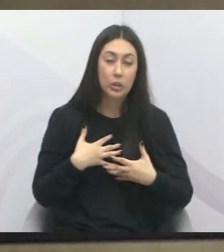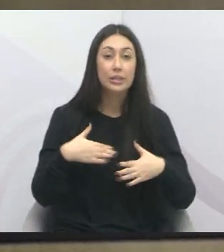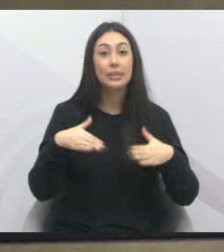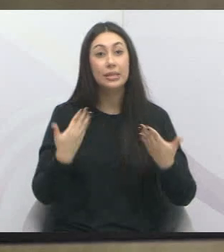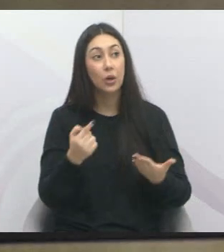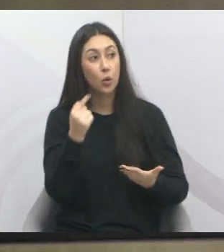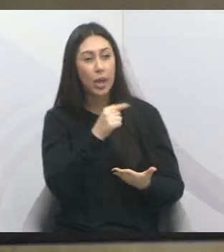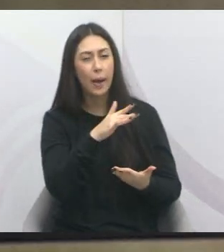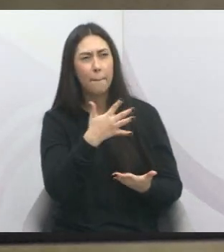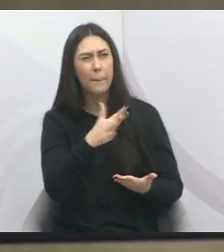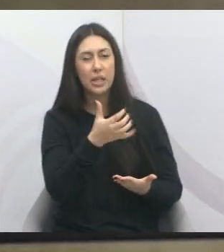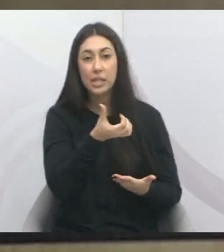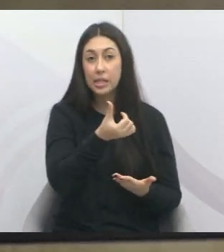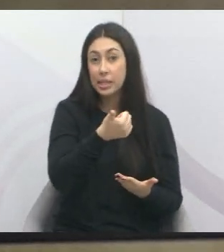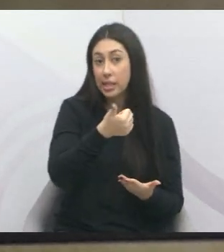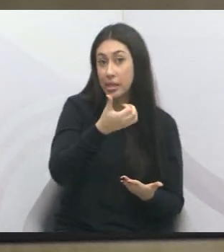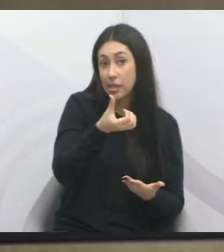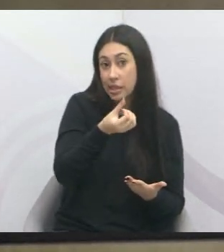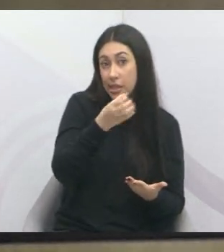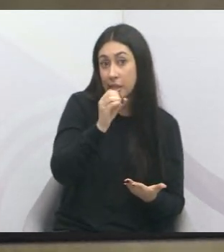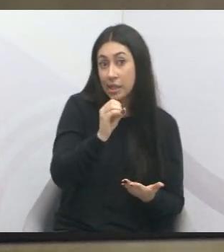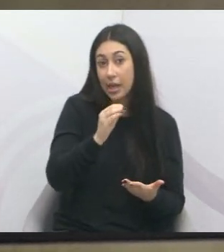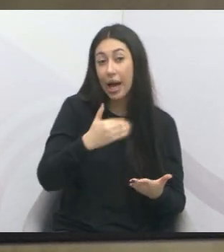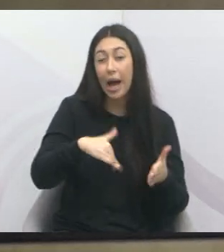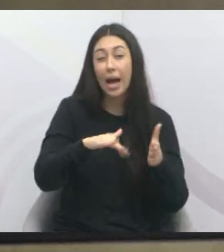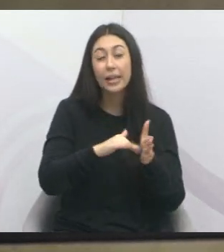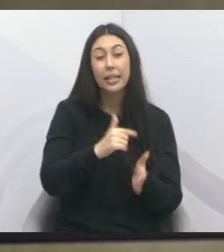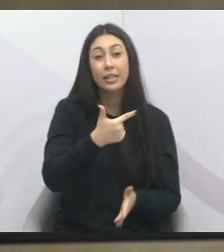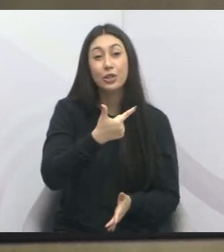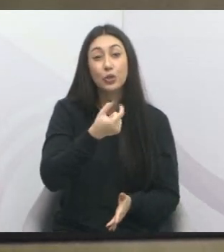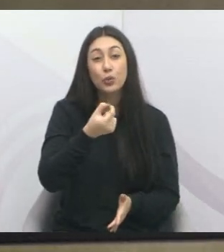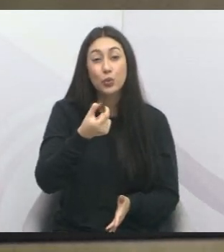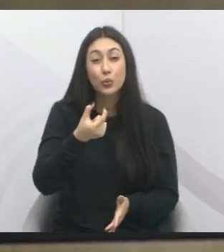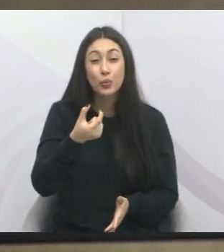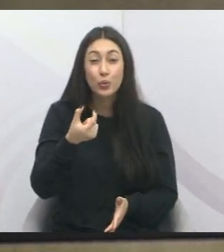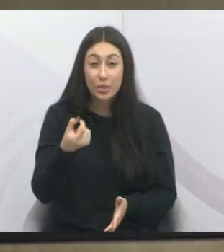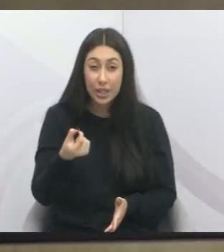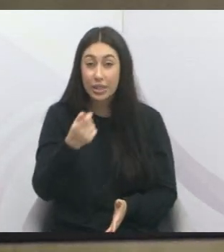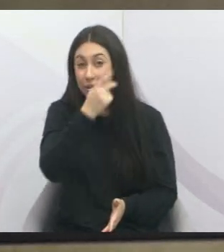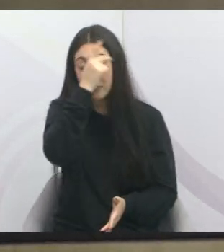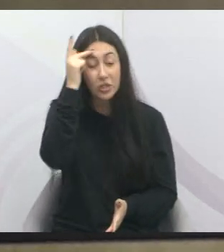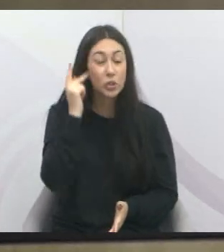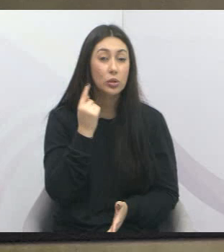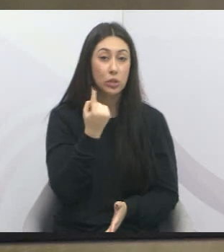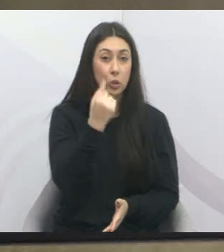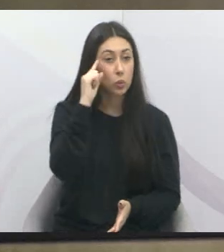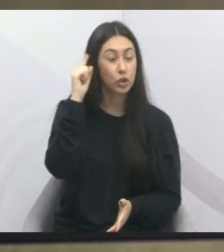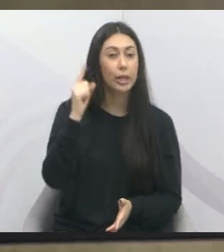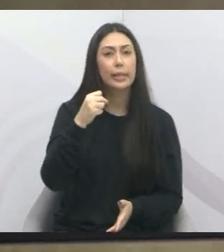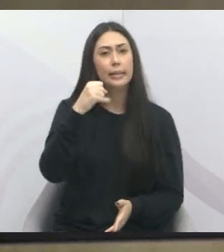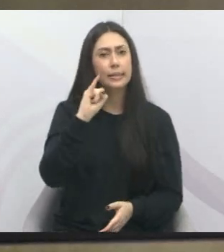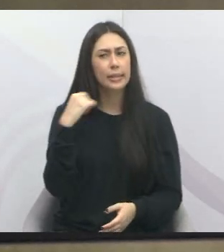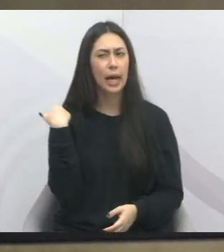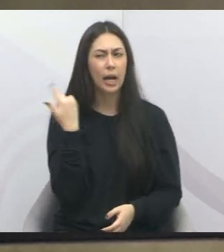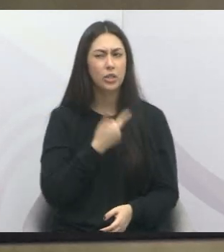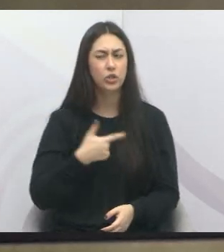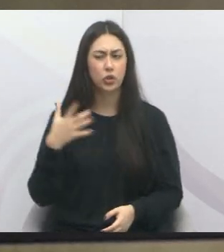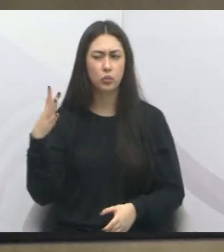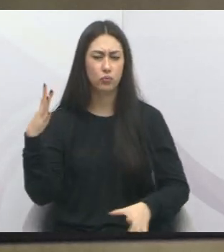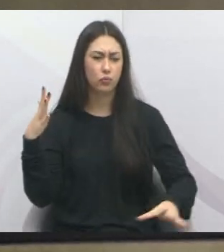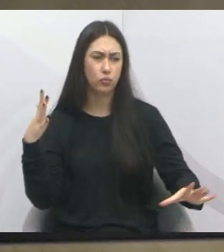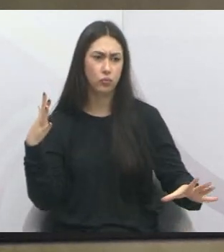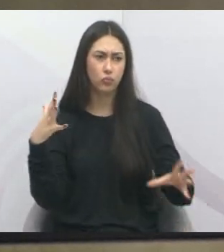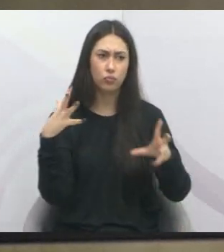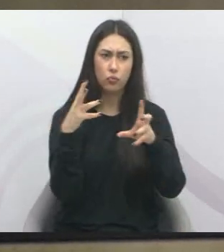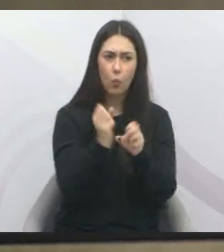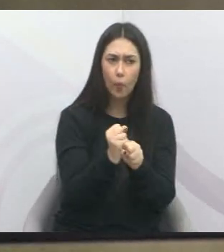dando 160 até 200 atendimentos por dia. Então, se você juntar 600 da Telmo com 200